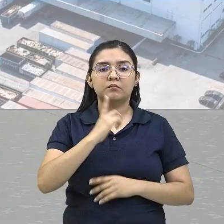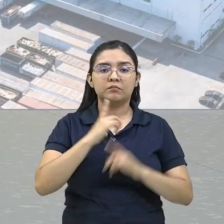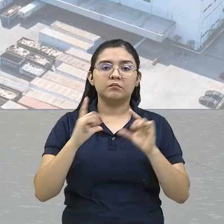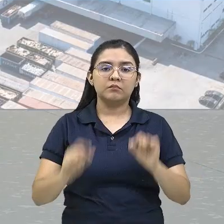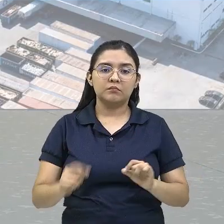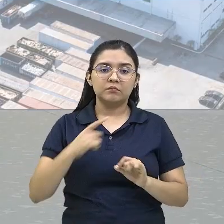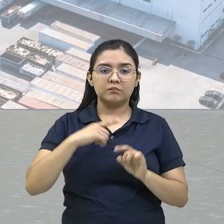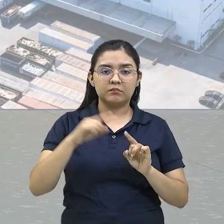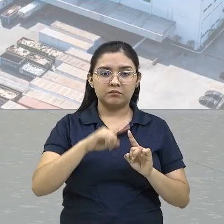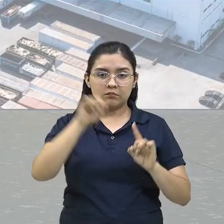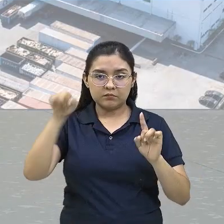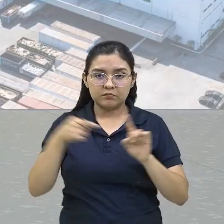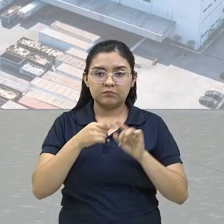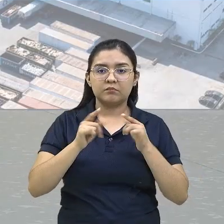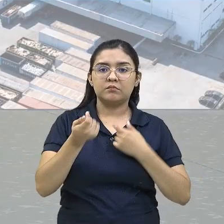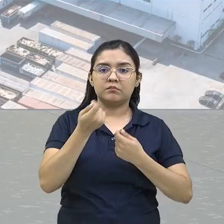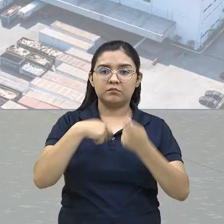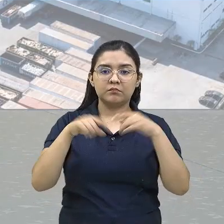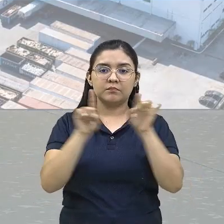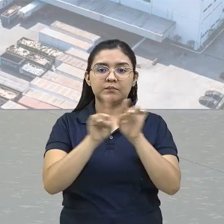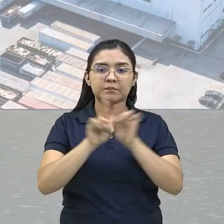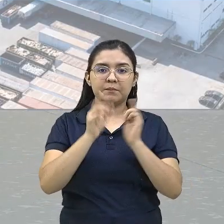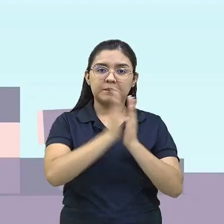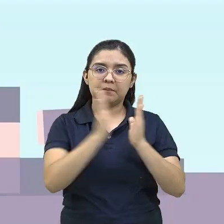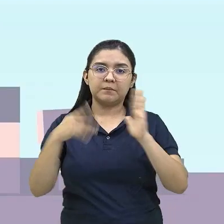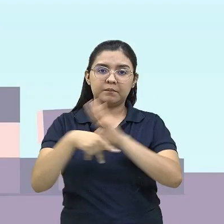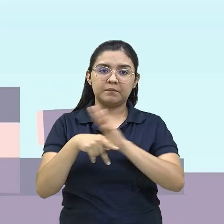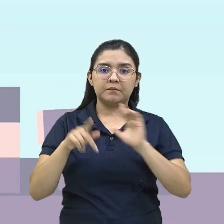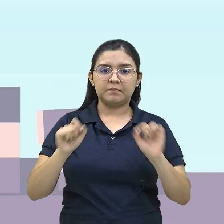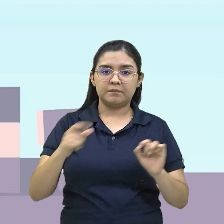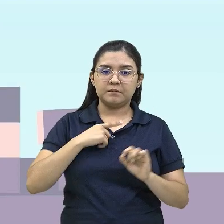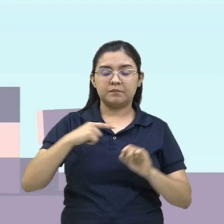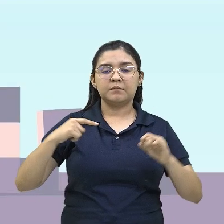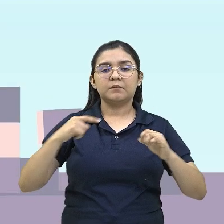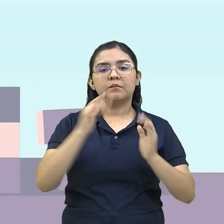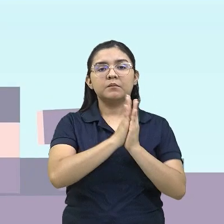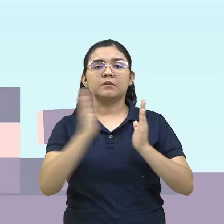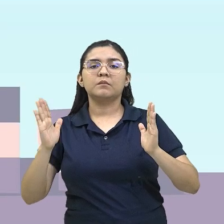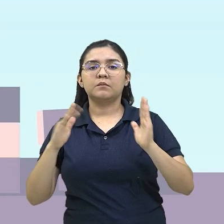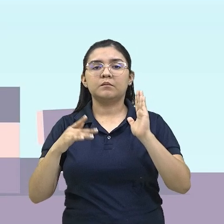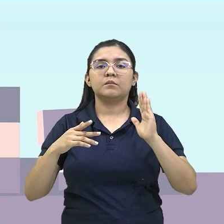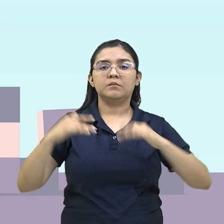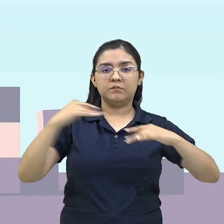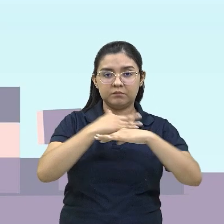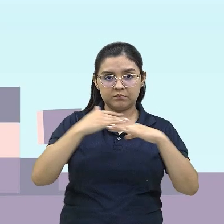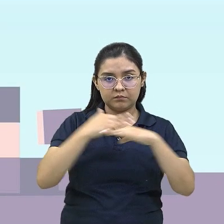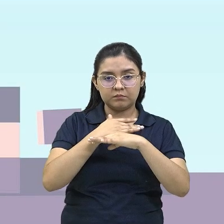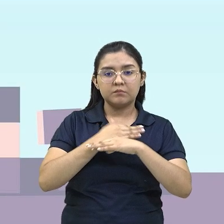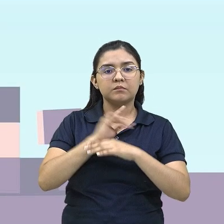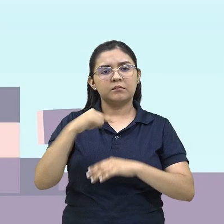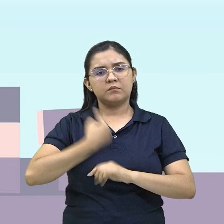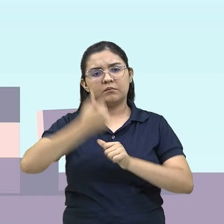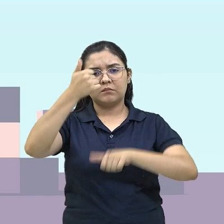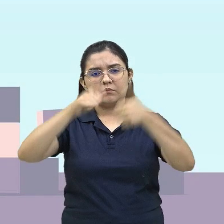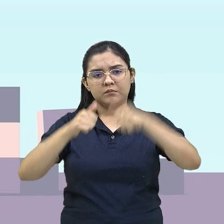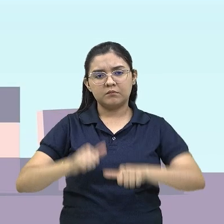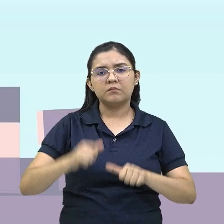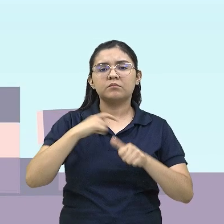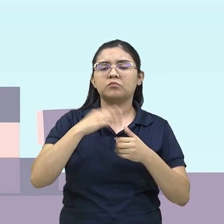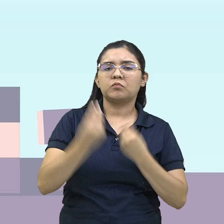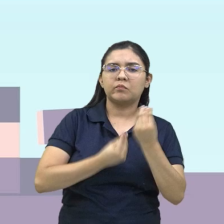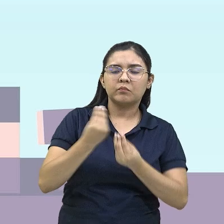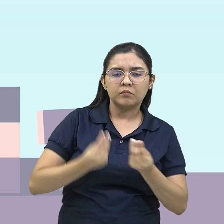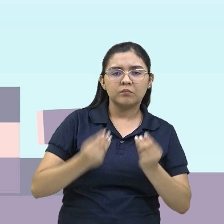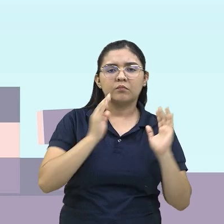nossos ciclos econômicos, né, e os nossos processos de urbanização, né? Então a gente vai analisar esses